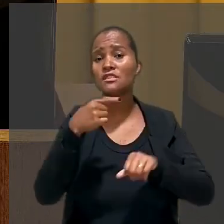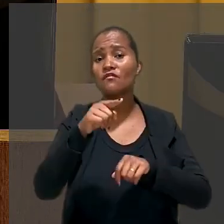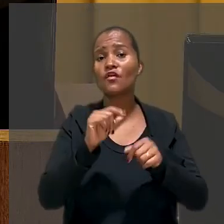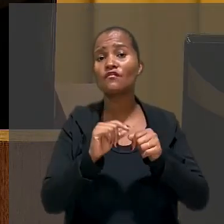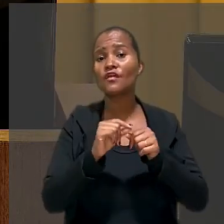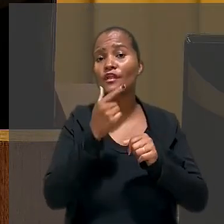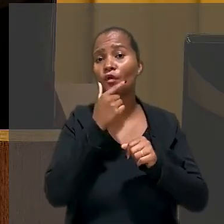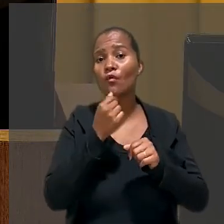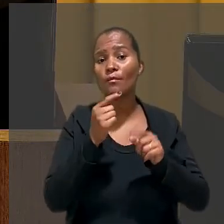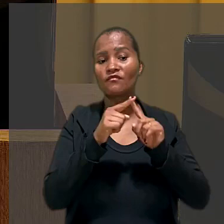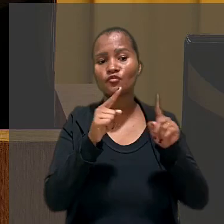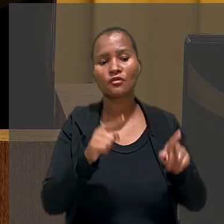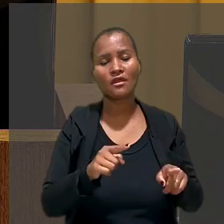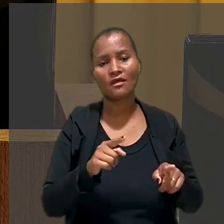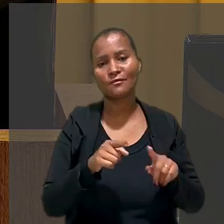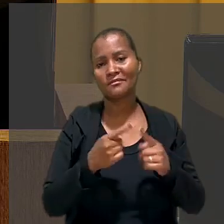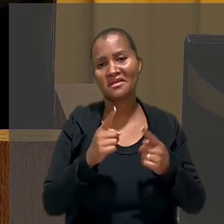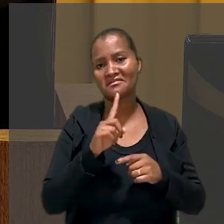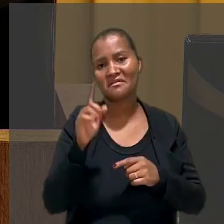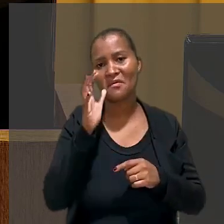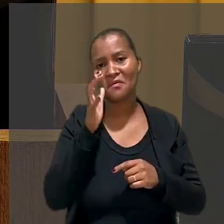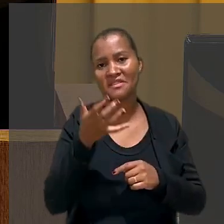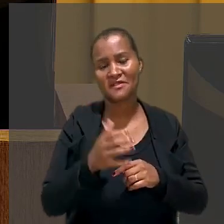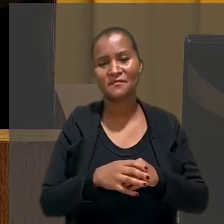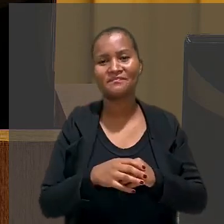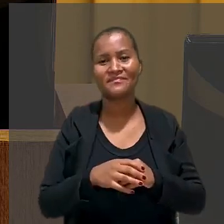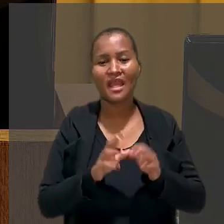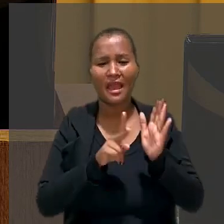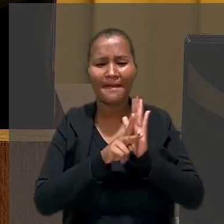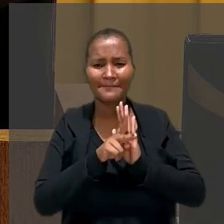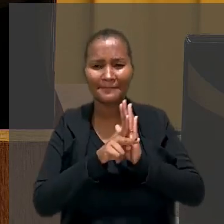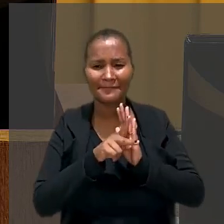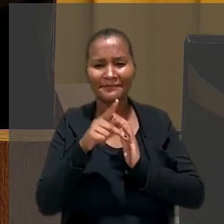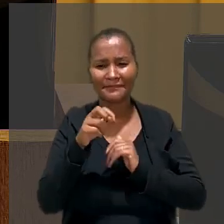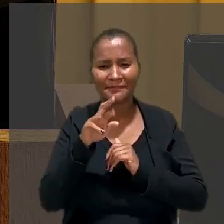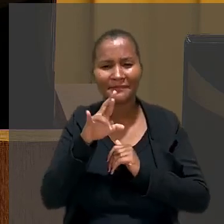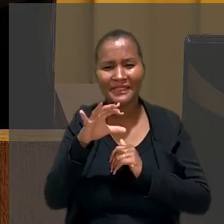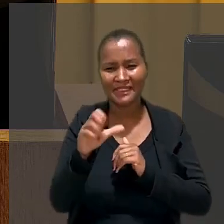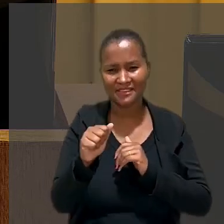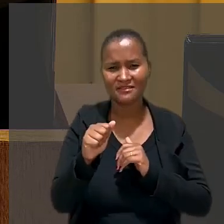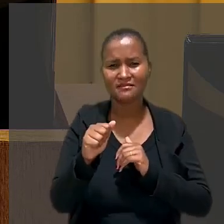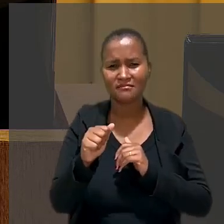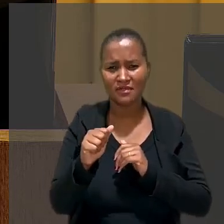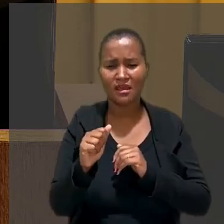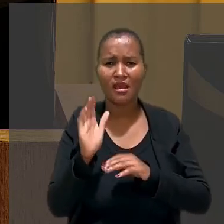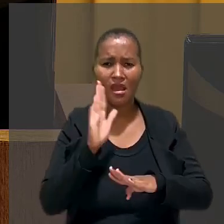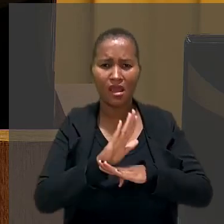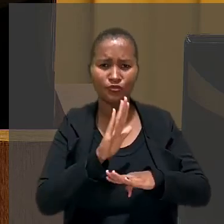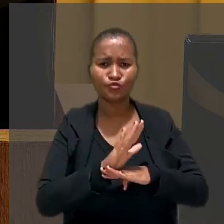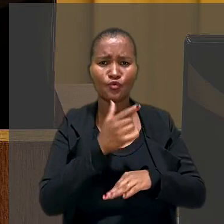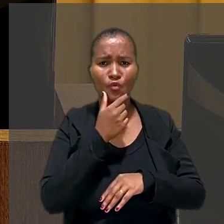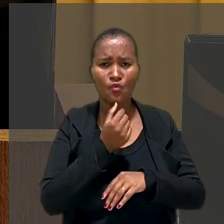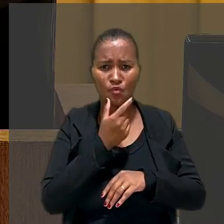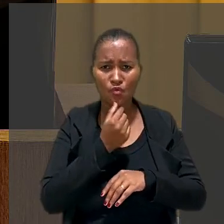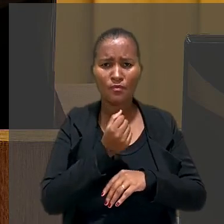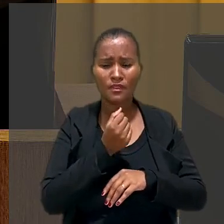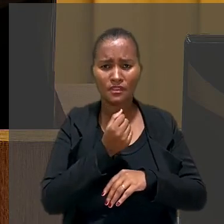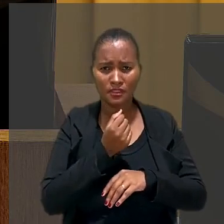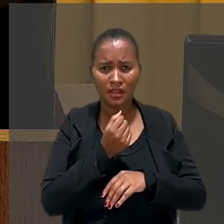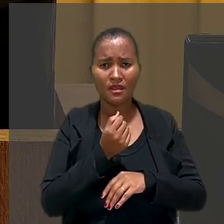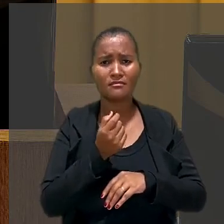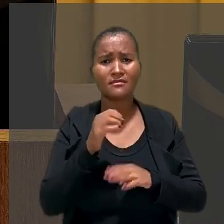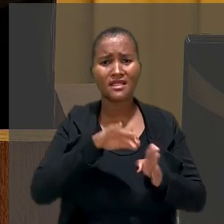pelo próprio empregado, o que não ocorreu. Considerando que a perícia realizada sobre o documento é favorável ao autor, para